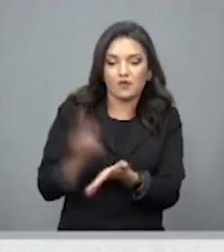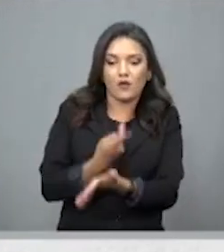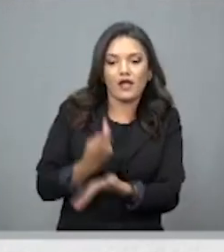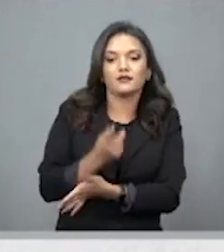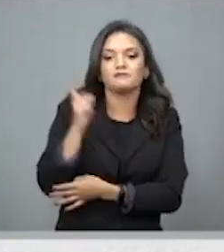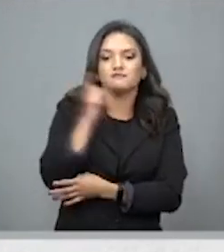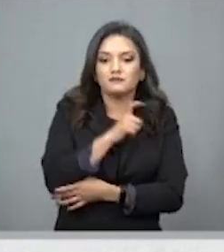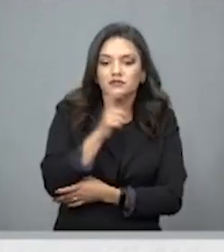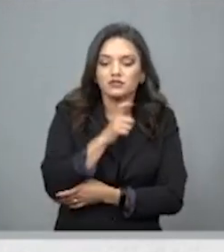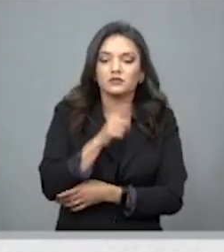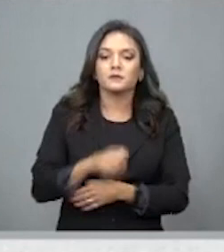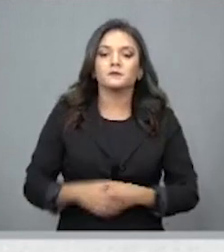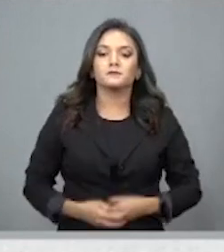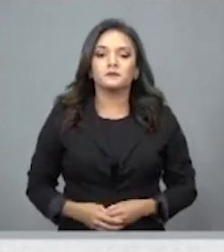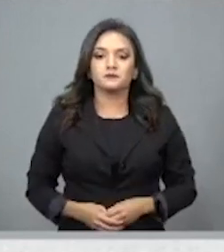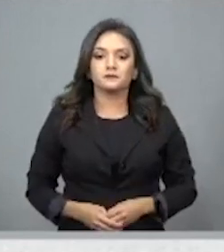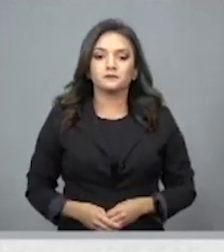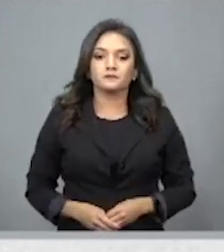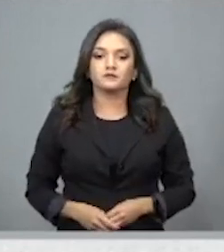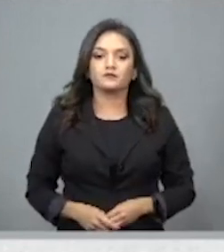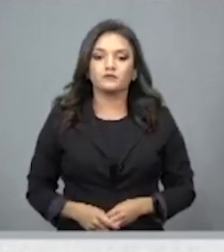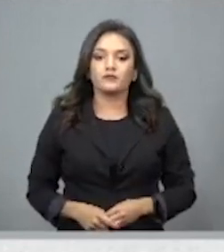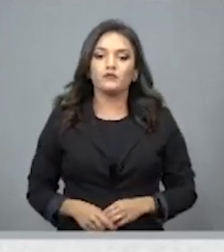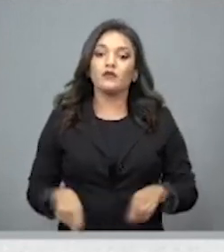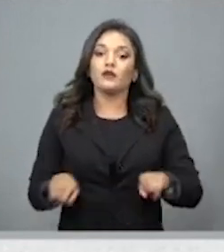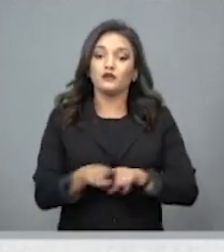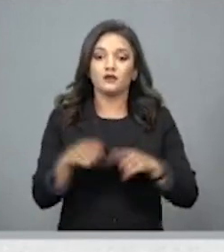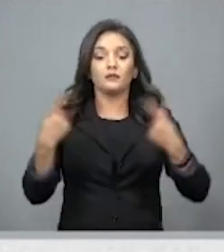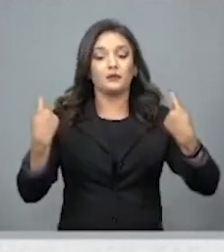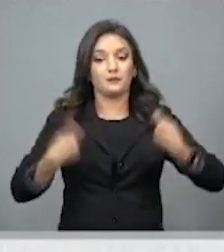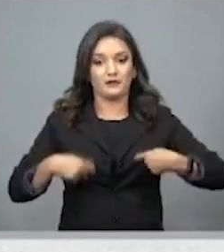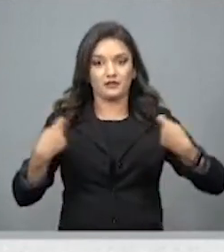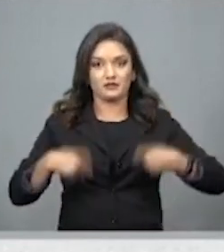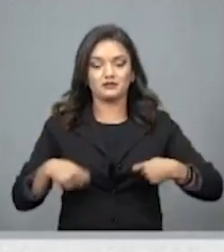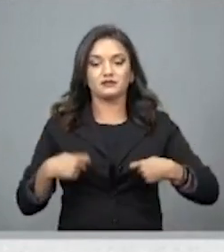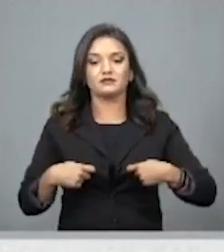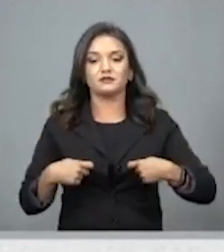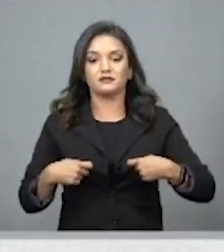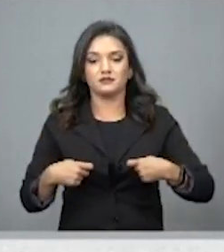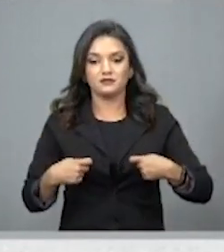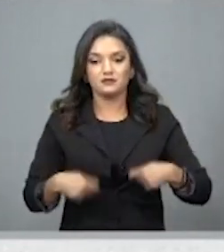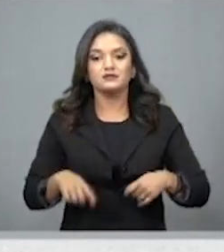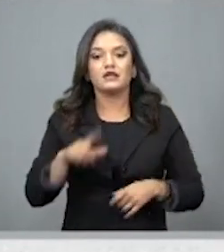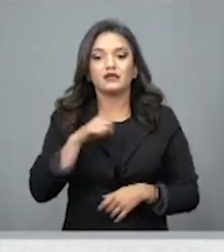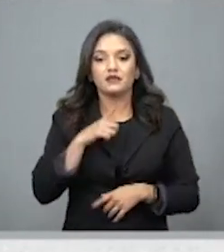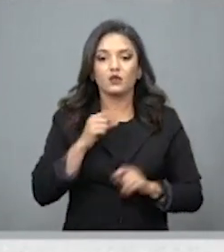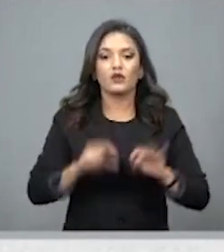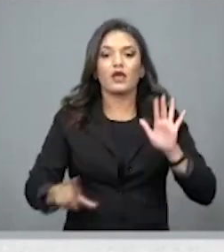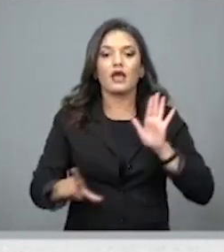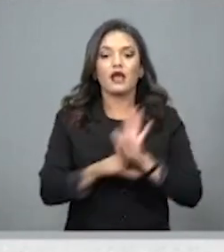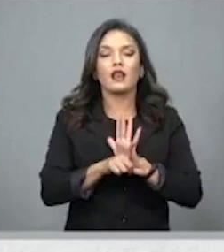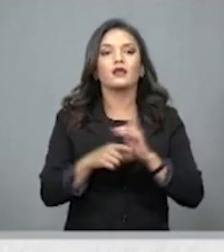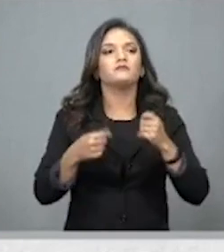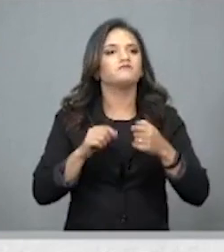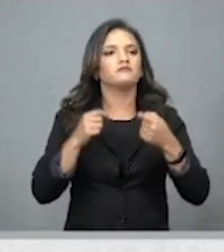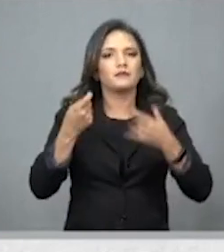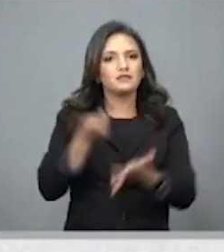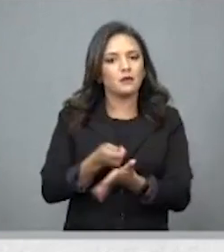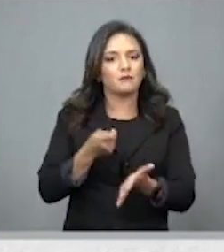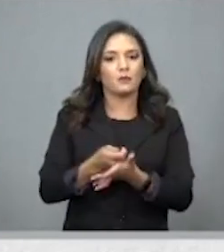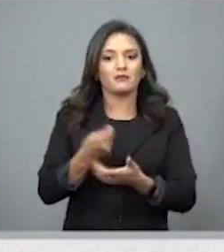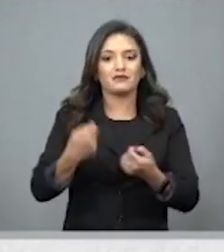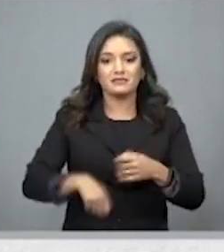e inautêntico e ao fazê-lo terão de agir assim penso e a legislação devem por o Transparência É